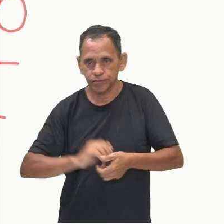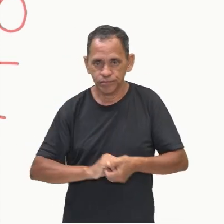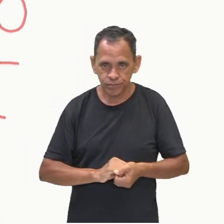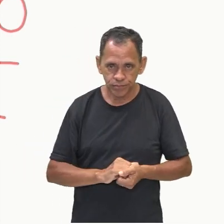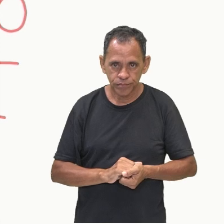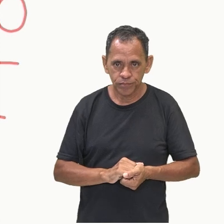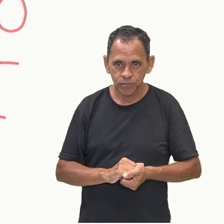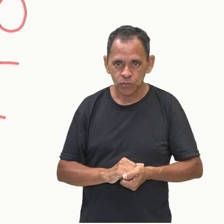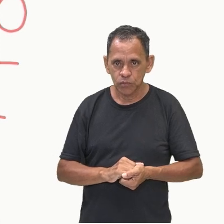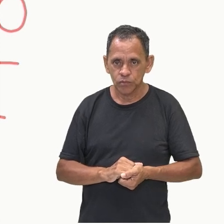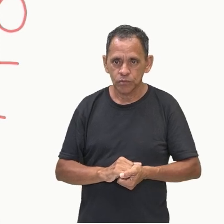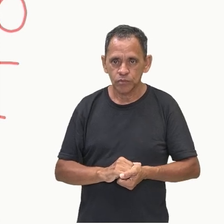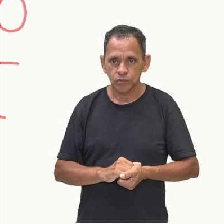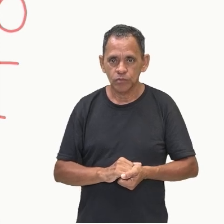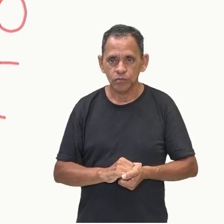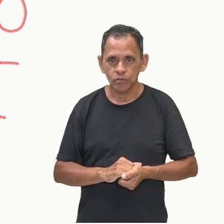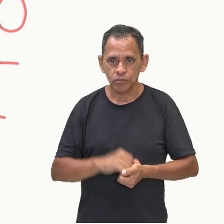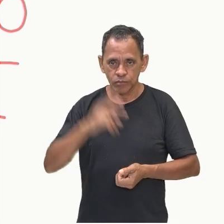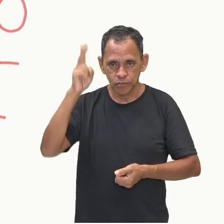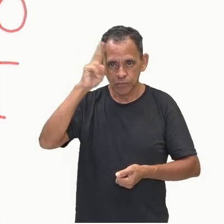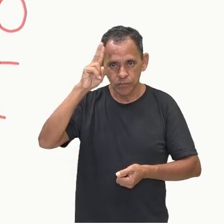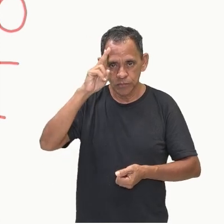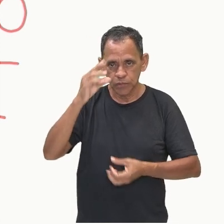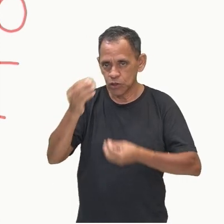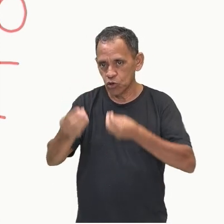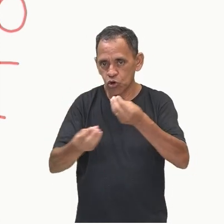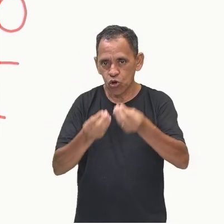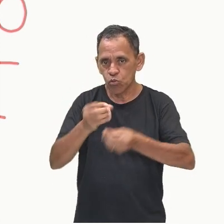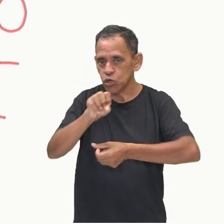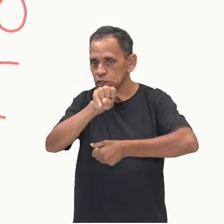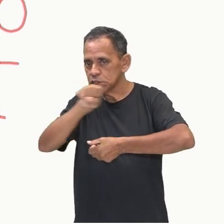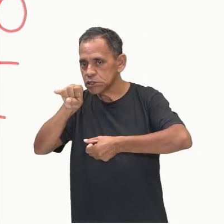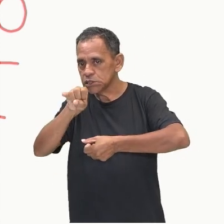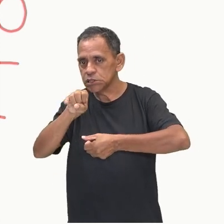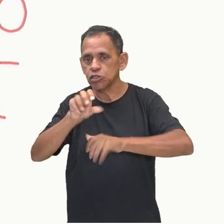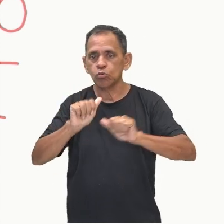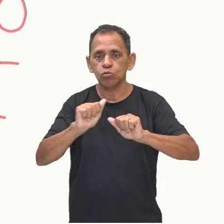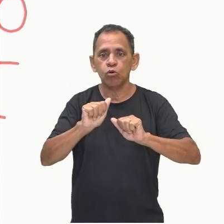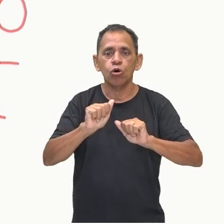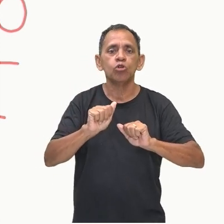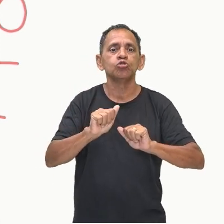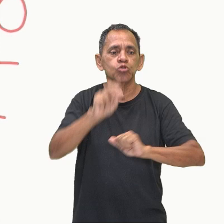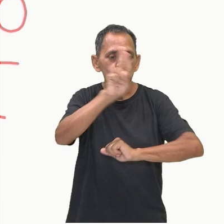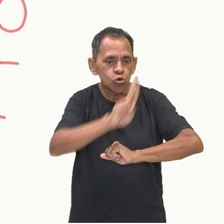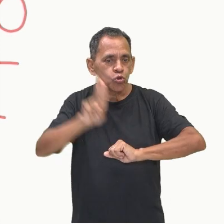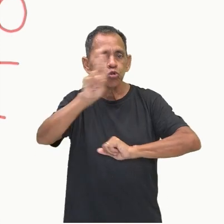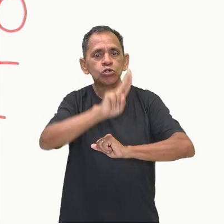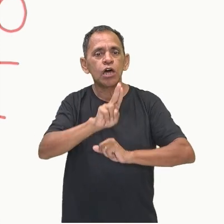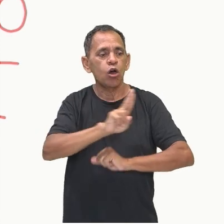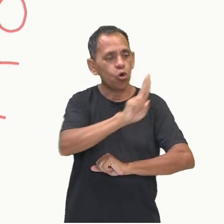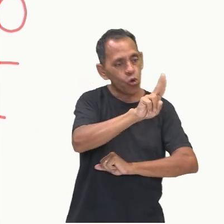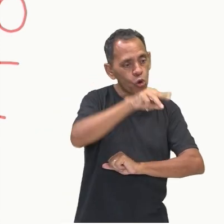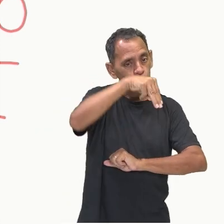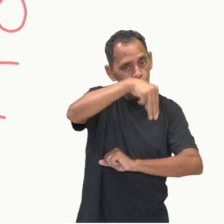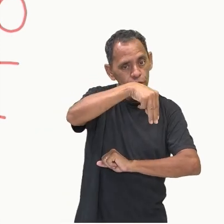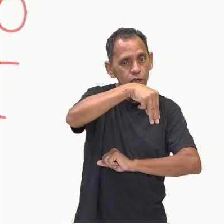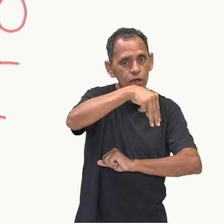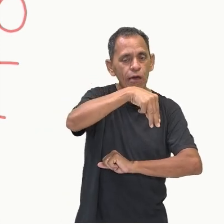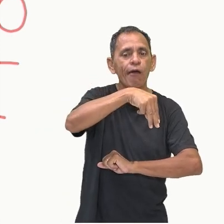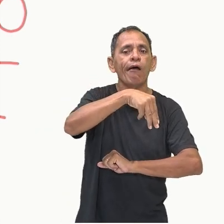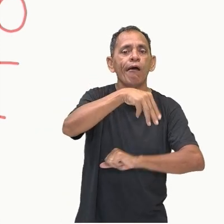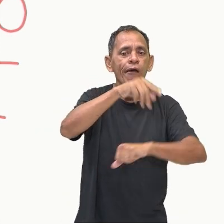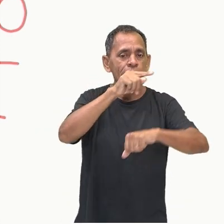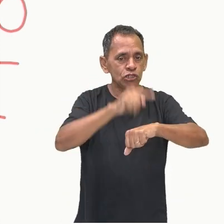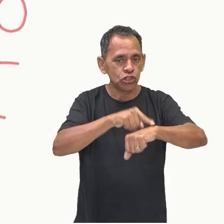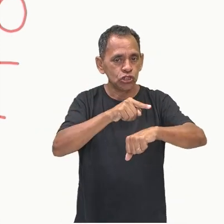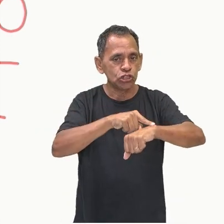unidade Professor lembra usa as unidades de espaço e de tempo a unidade de espaço aqui nesse